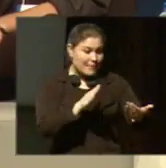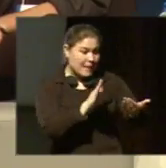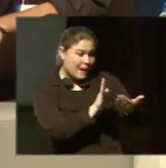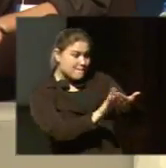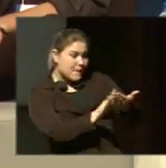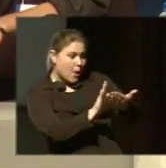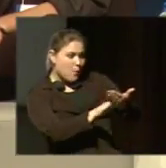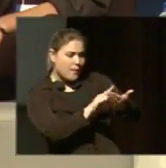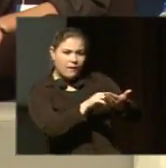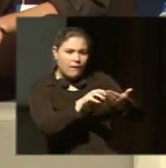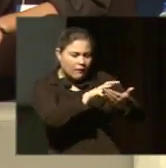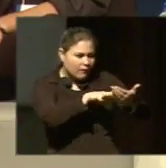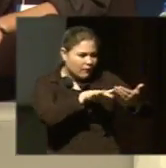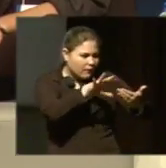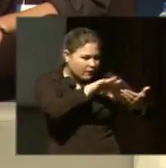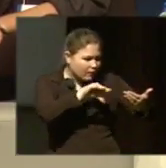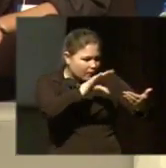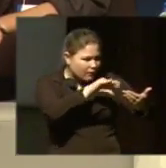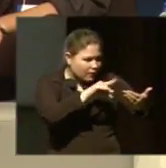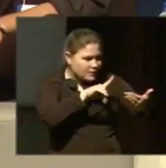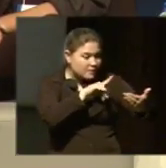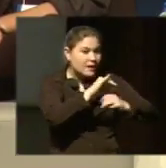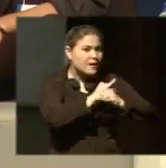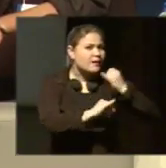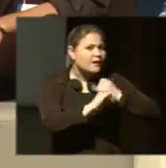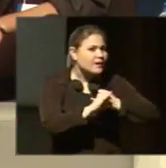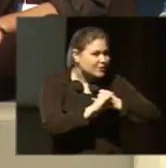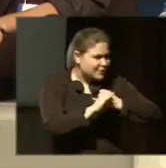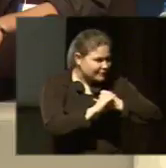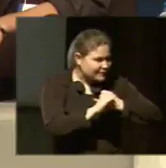nossa mão, desde que a gente tem internet.